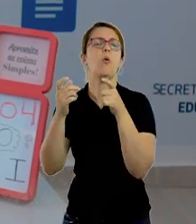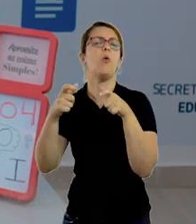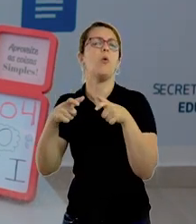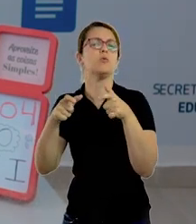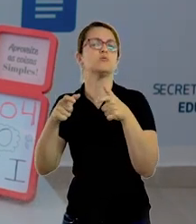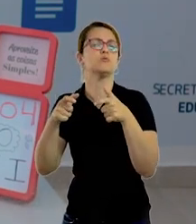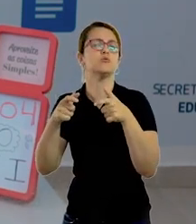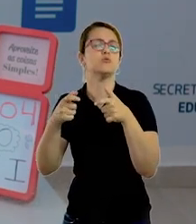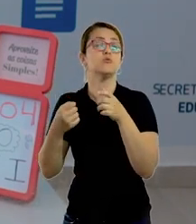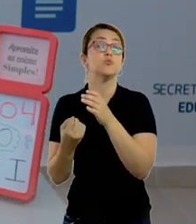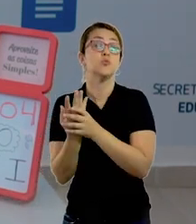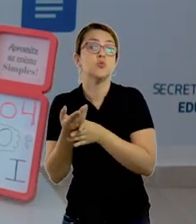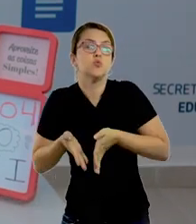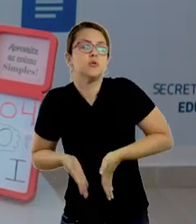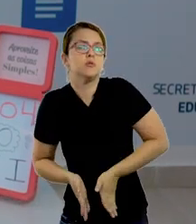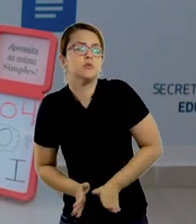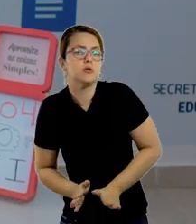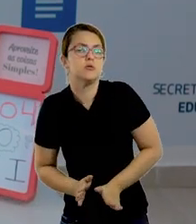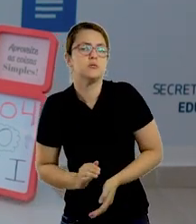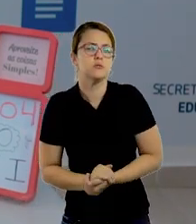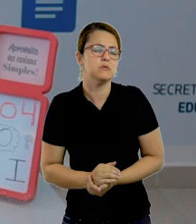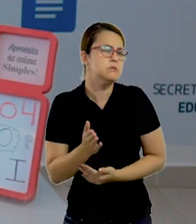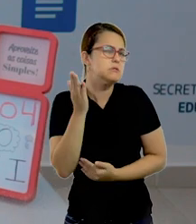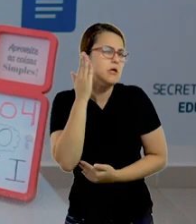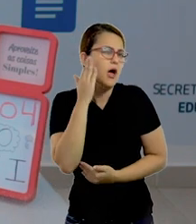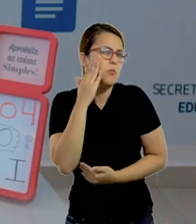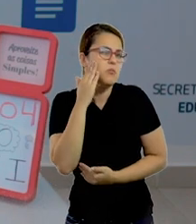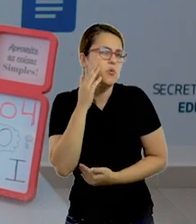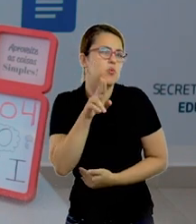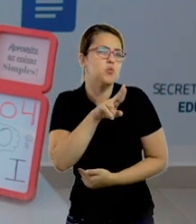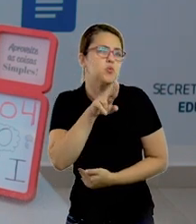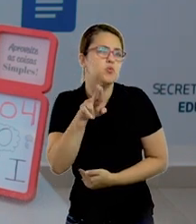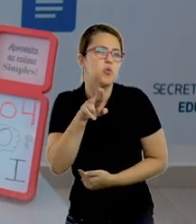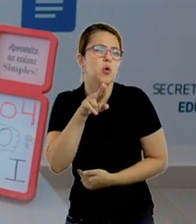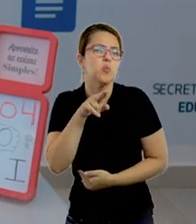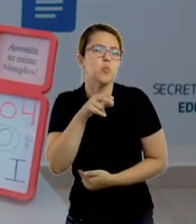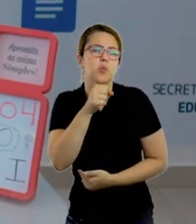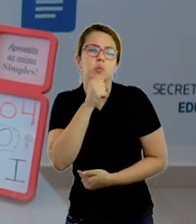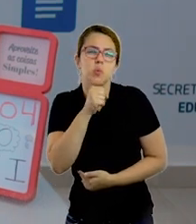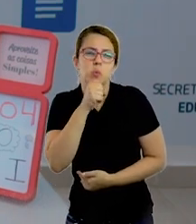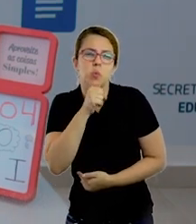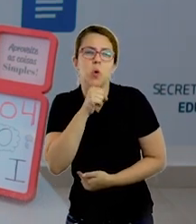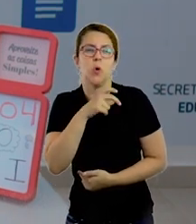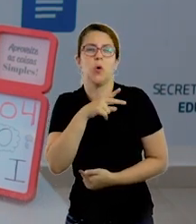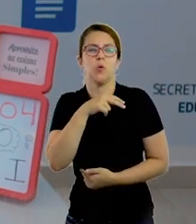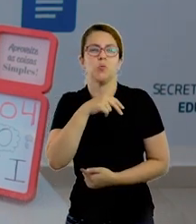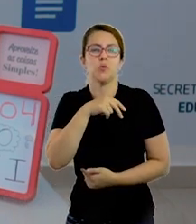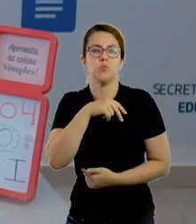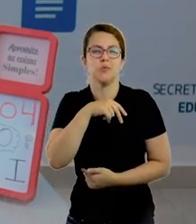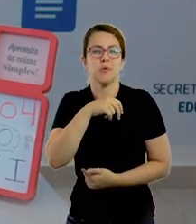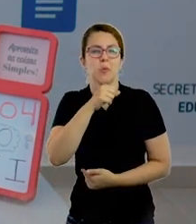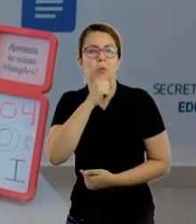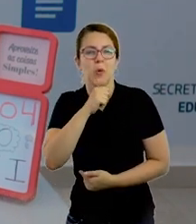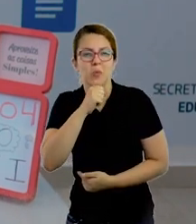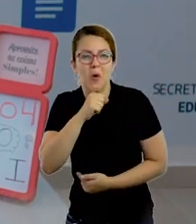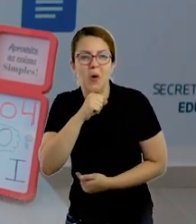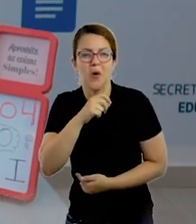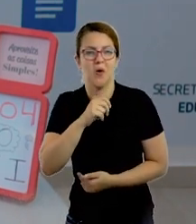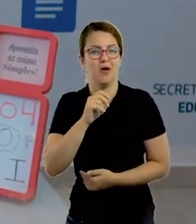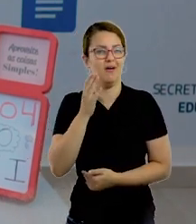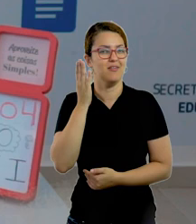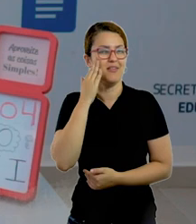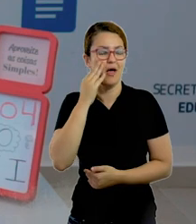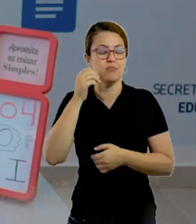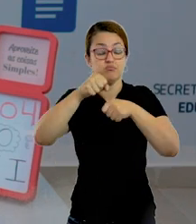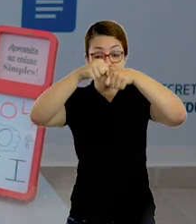origem, de onde você veio. Você conhece o nome dos seus bisavós? Não? Então vamos pesquisar?